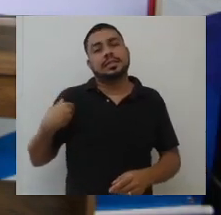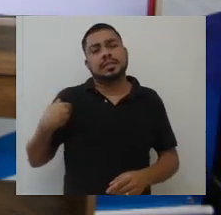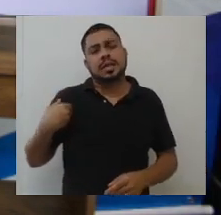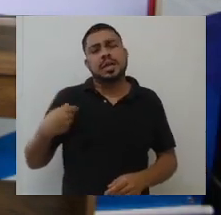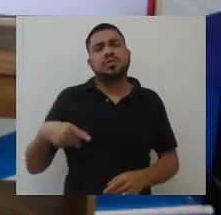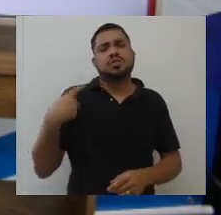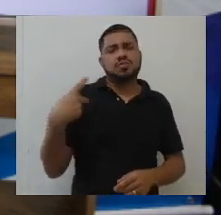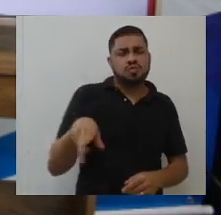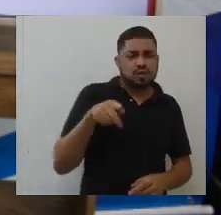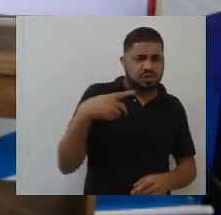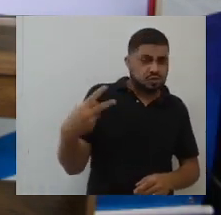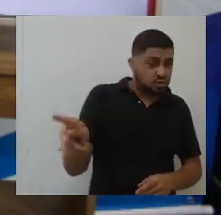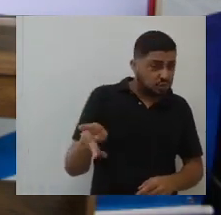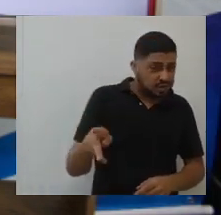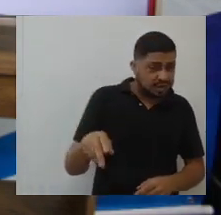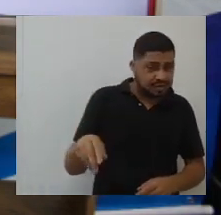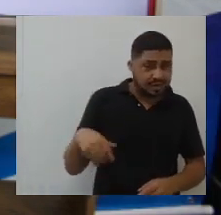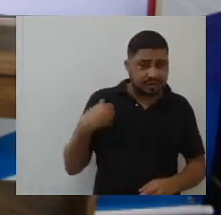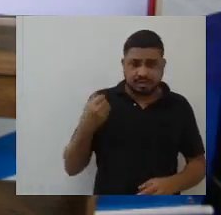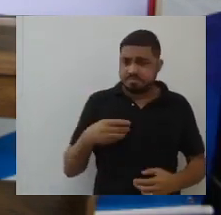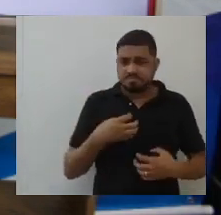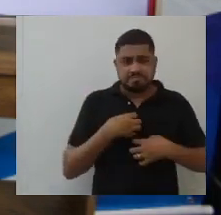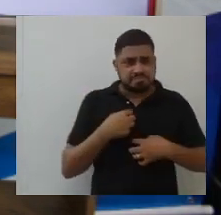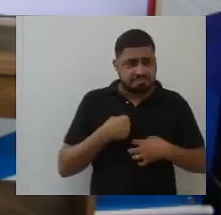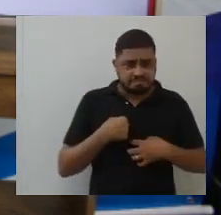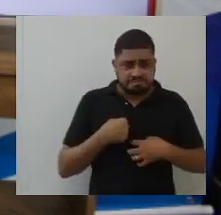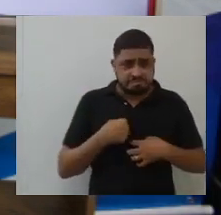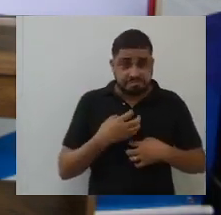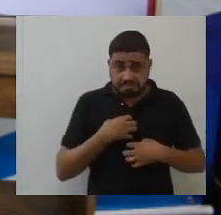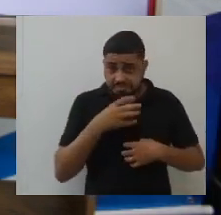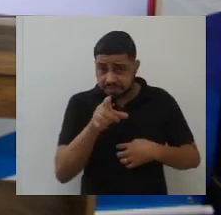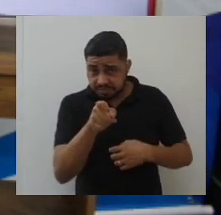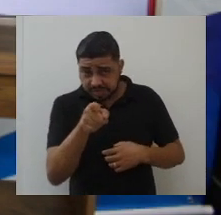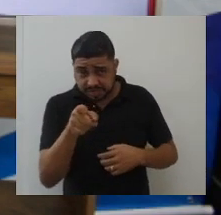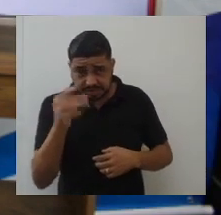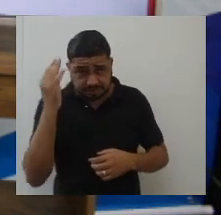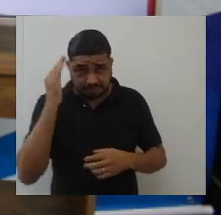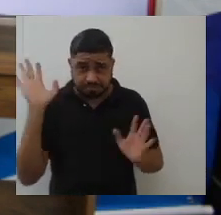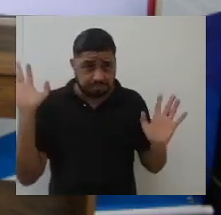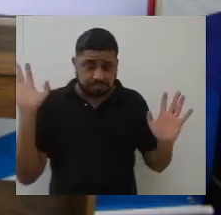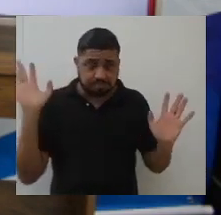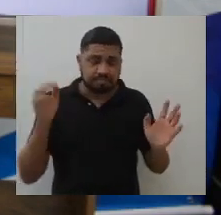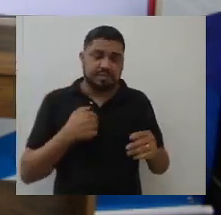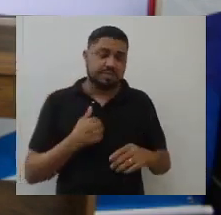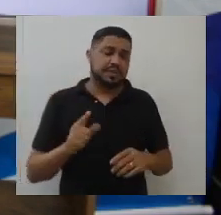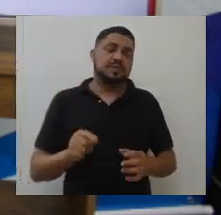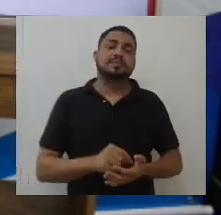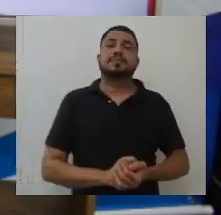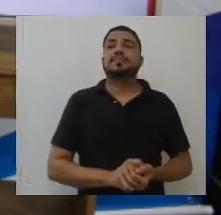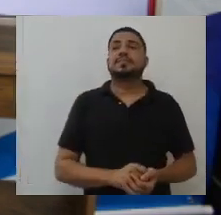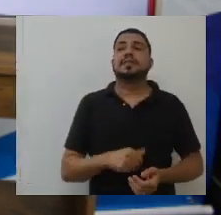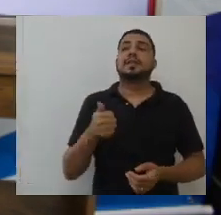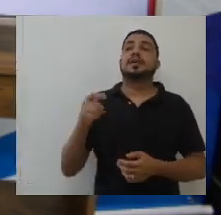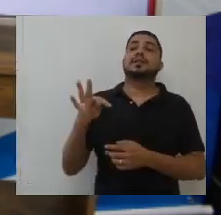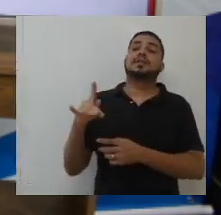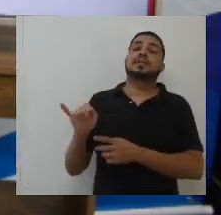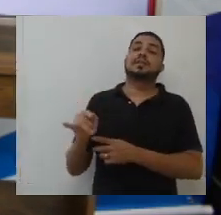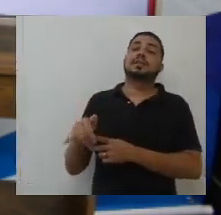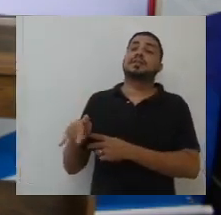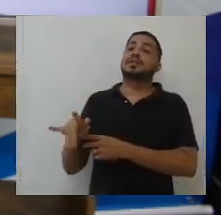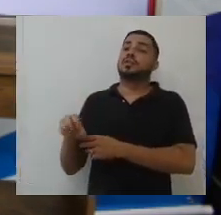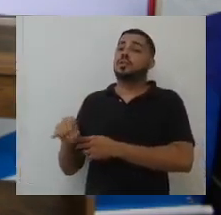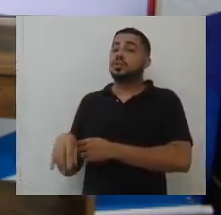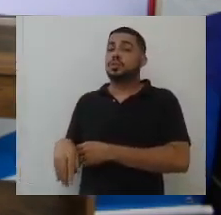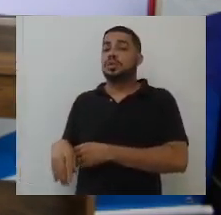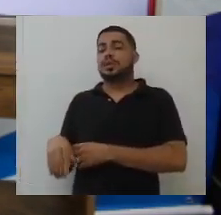idade. Isso não faz nenhum sentido pra mim, pra vocês fazem? Pra mim não. Act your age vai ser traduzido,